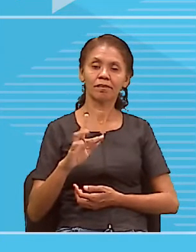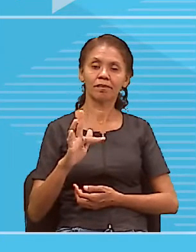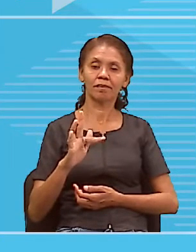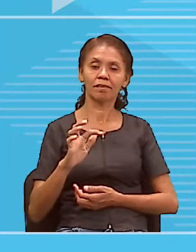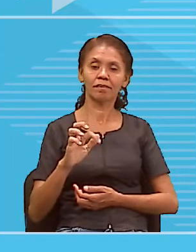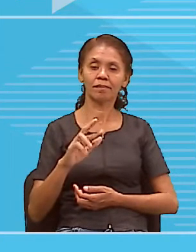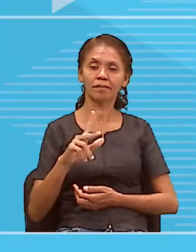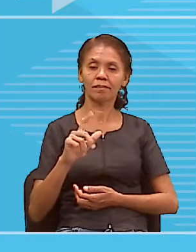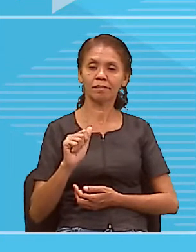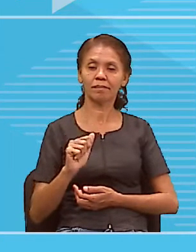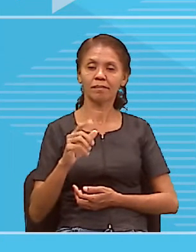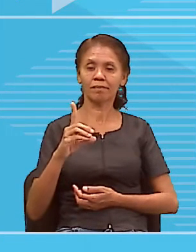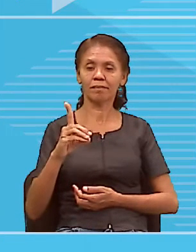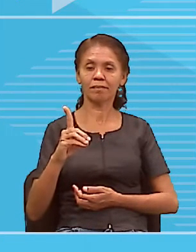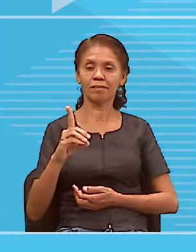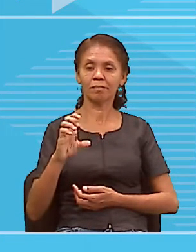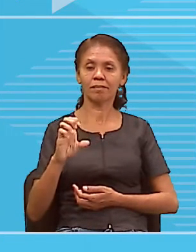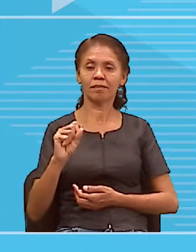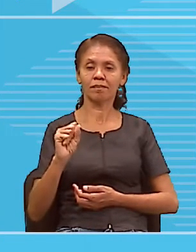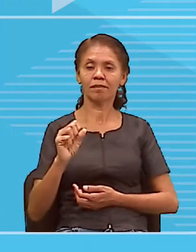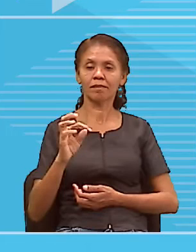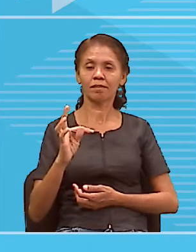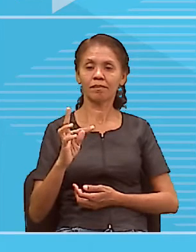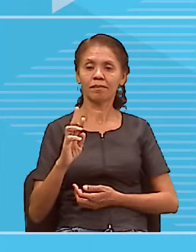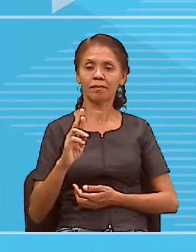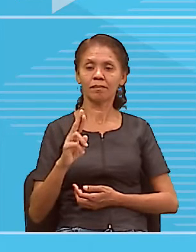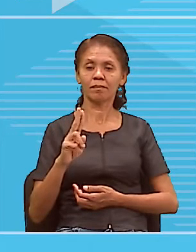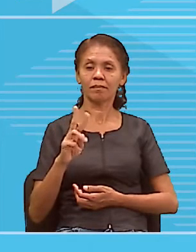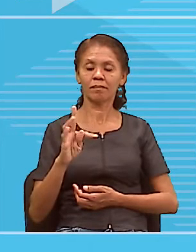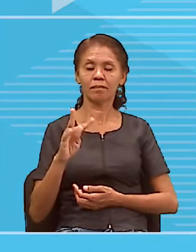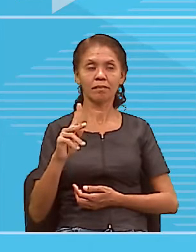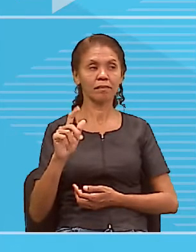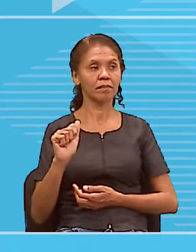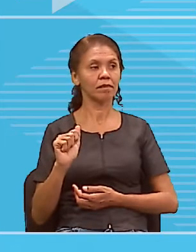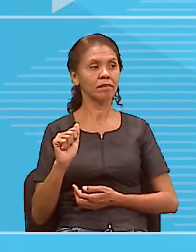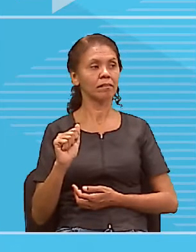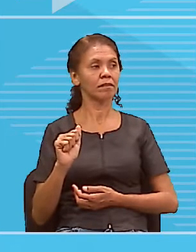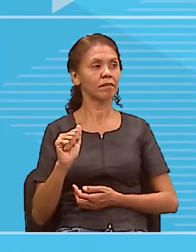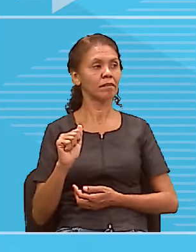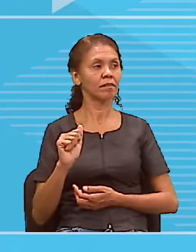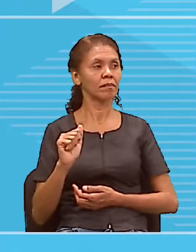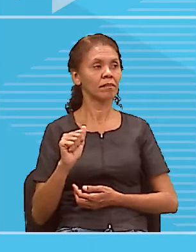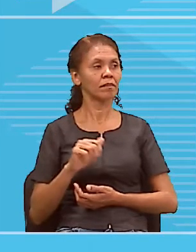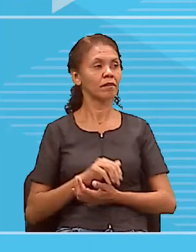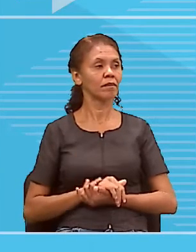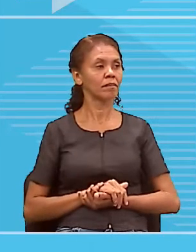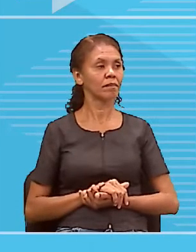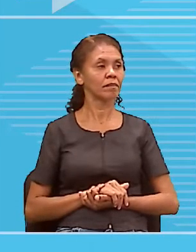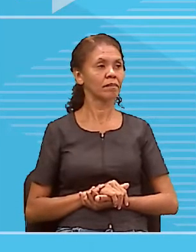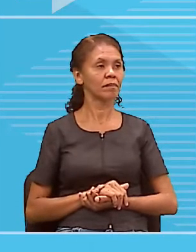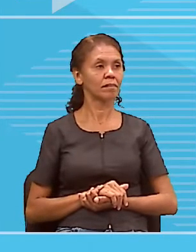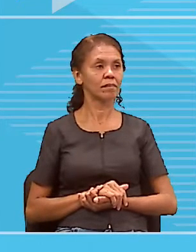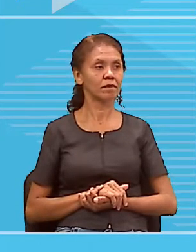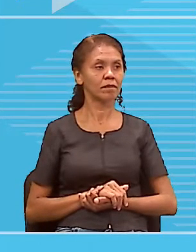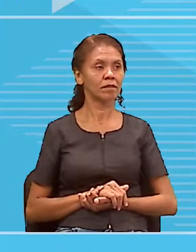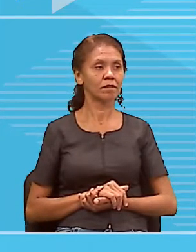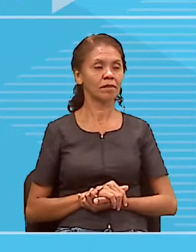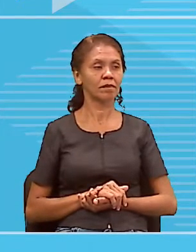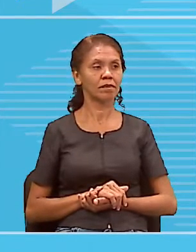olha só a interferência destrutiva é quando eu tenho ondas que são Opostas